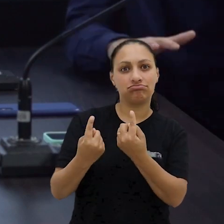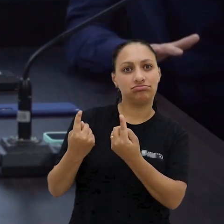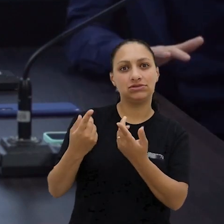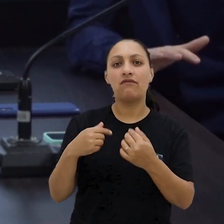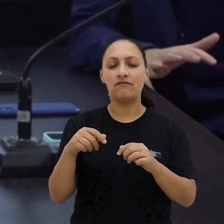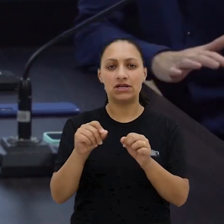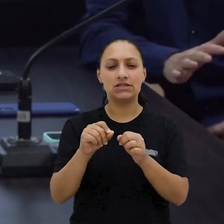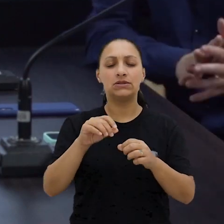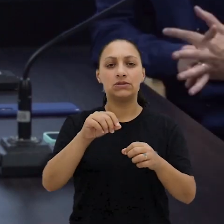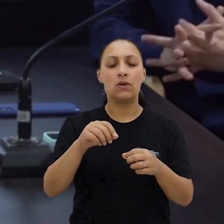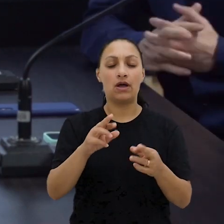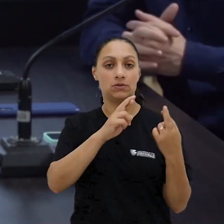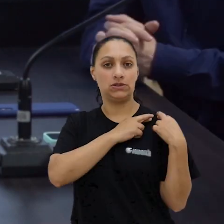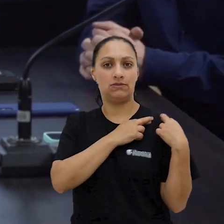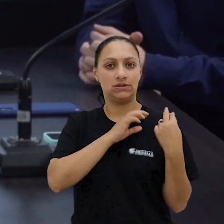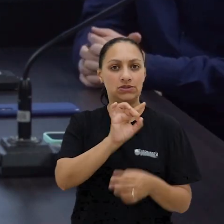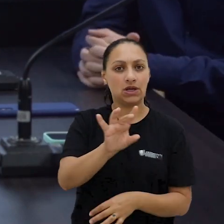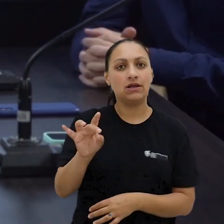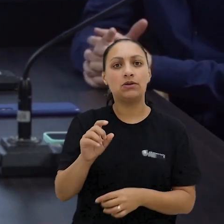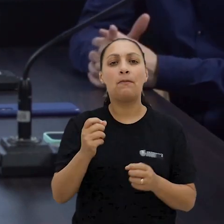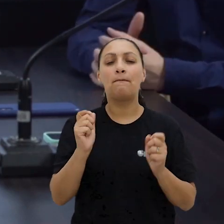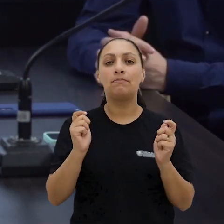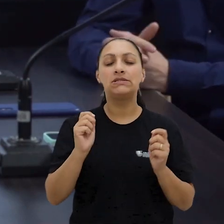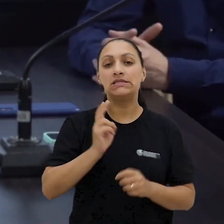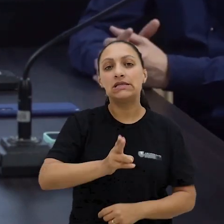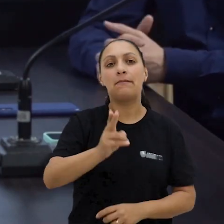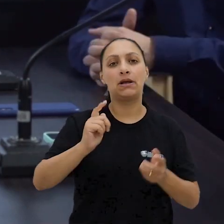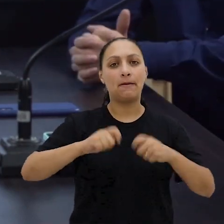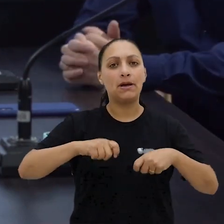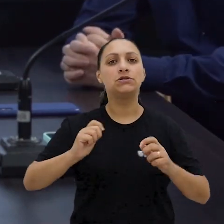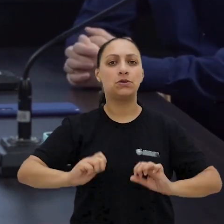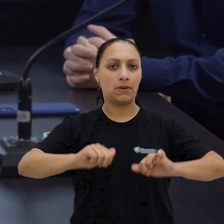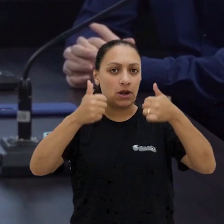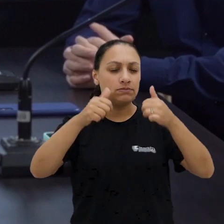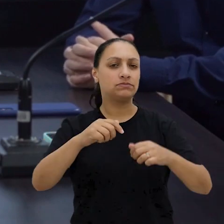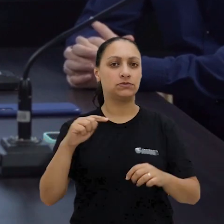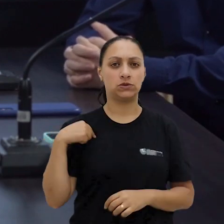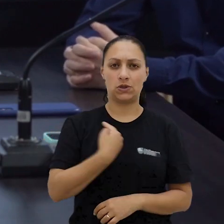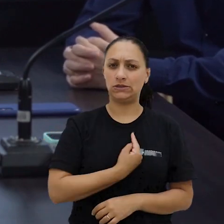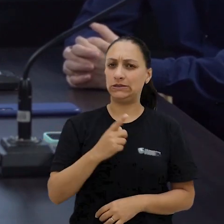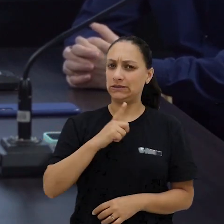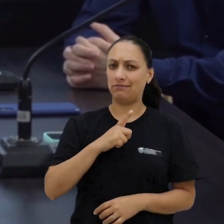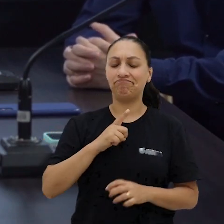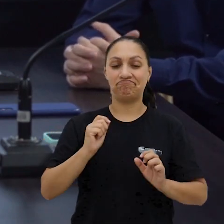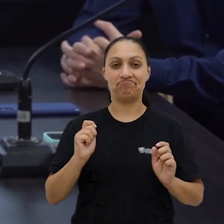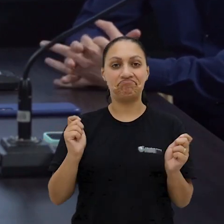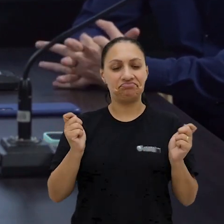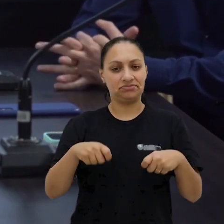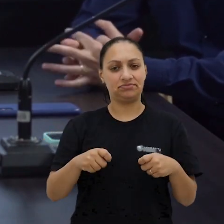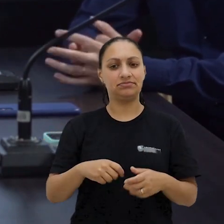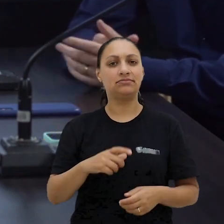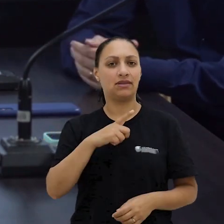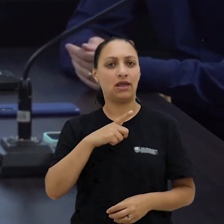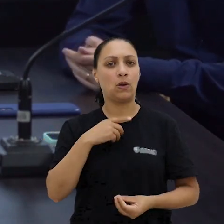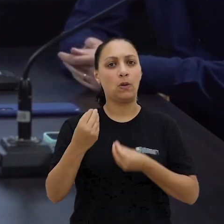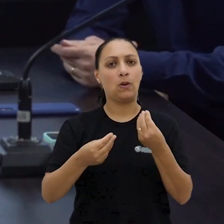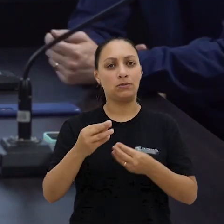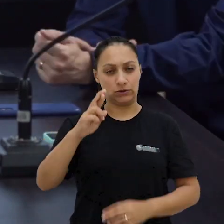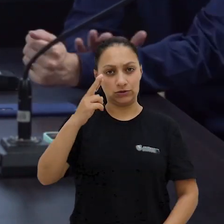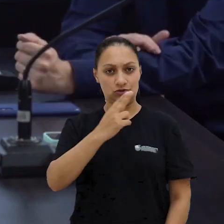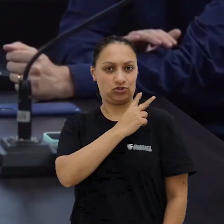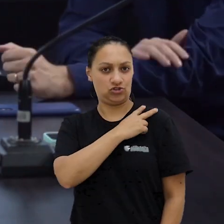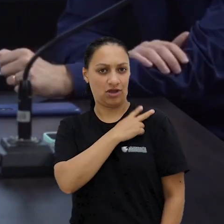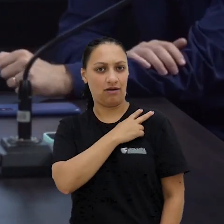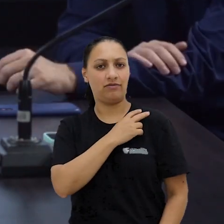que sempre pode ser melhor. Né? Nós temos essa possibilidade, a gente tem condição de nós, né? Somos os chefes